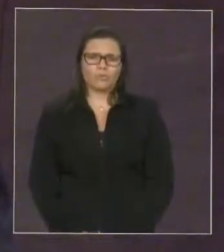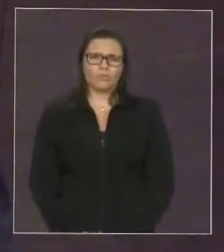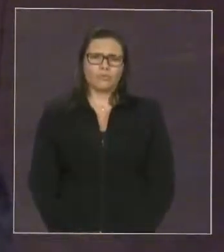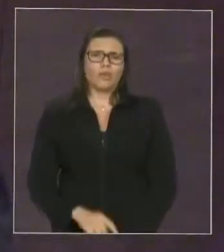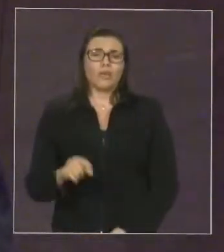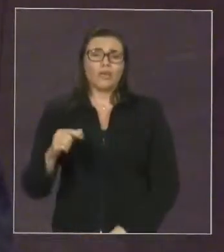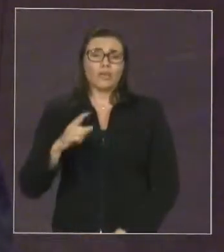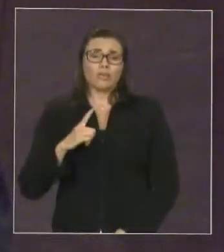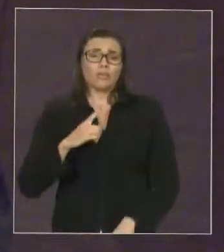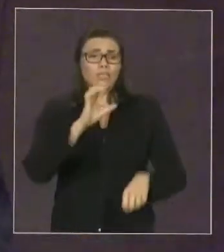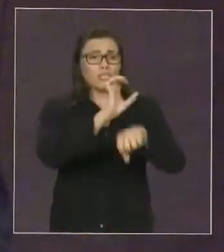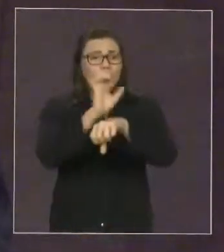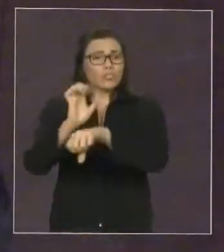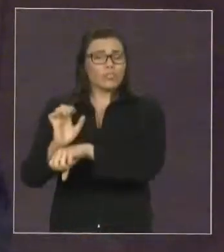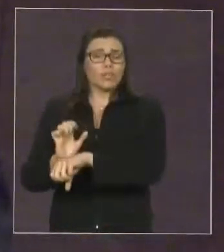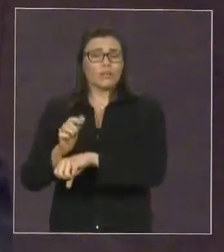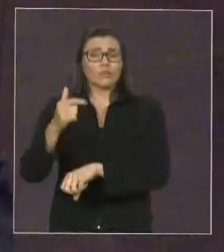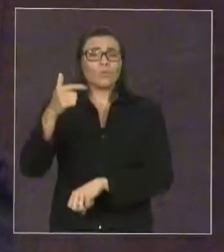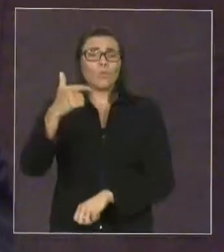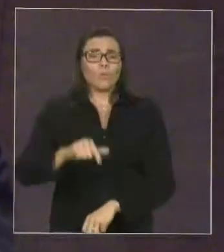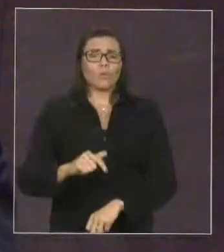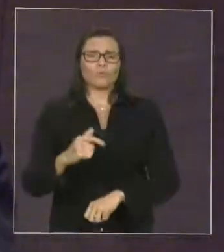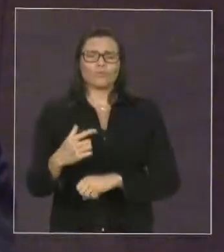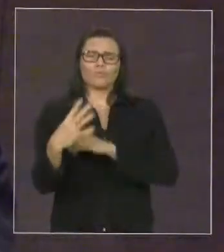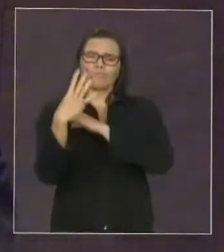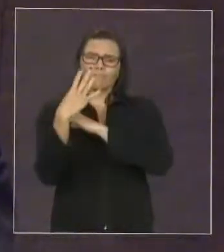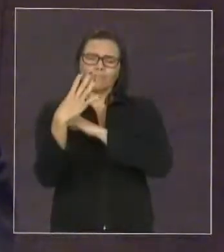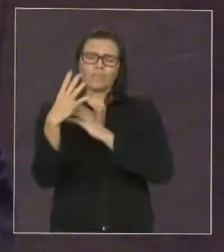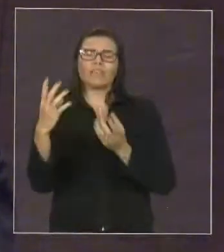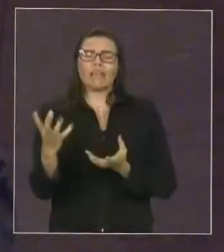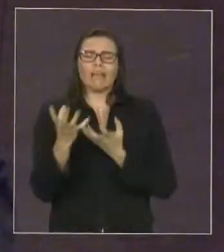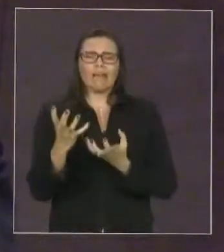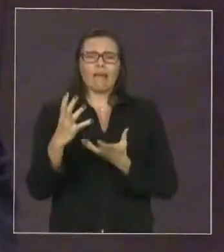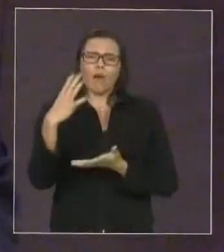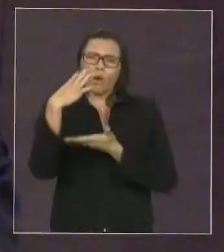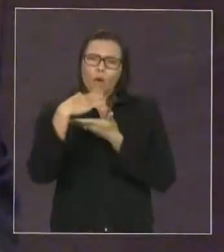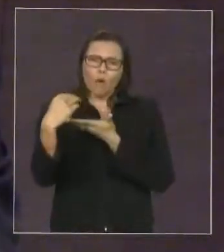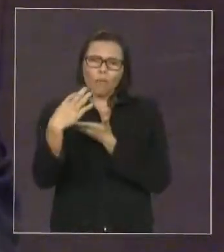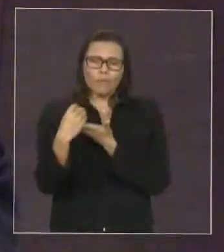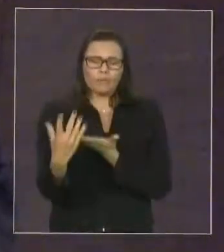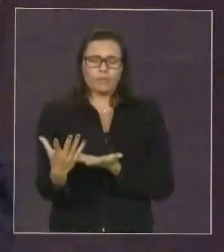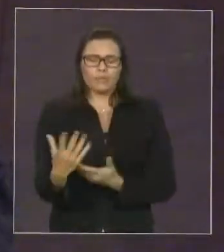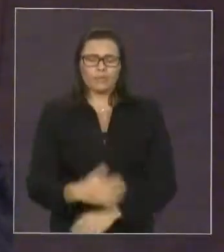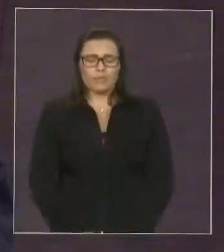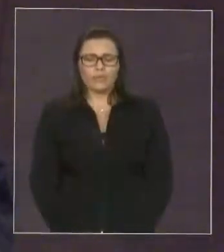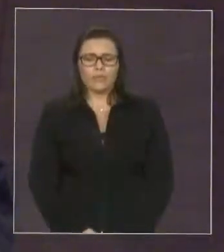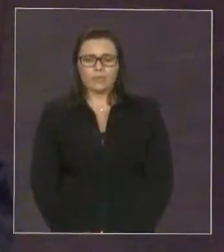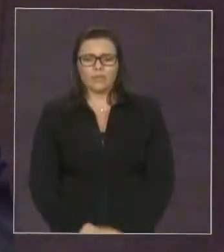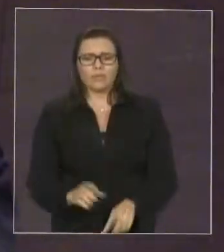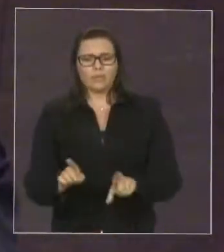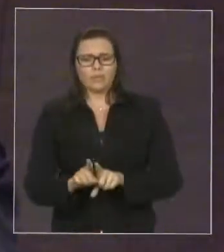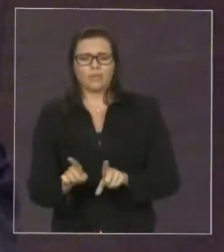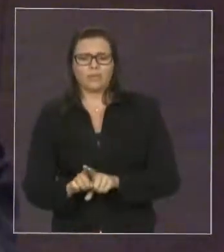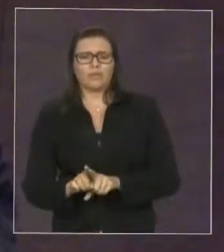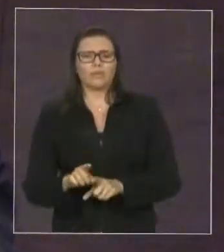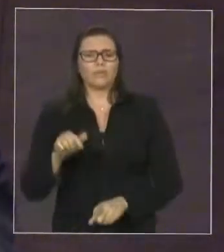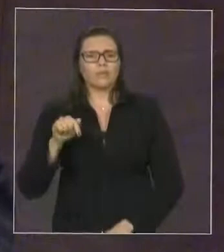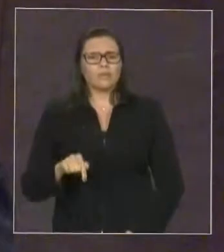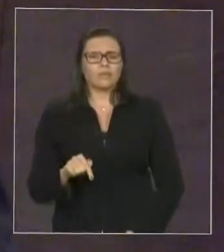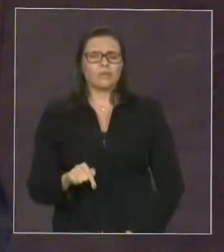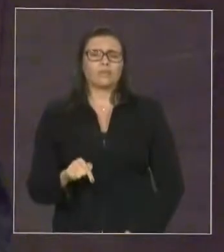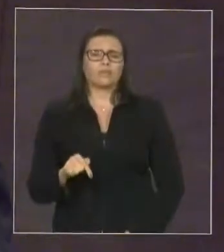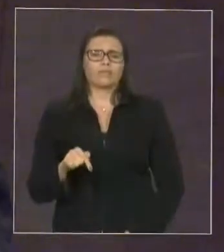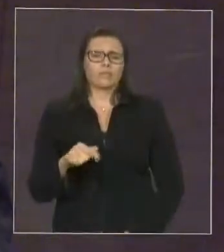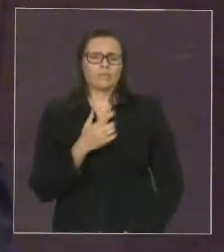estados. Em todos os setores da atividade humana, esse estado nos